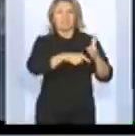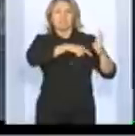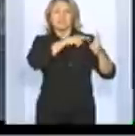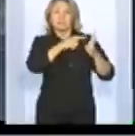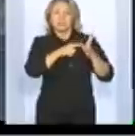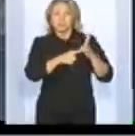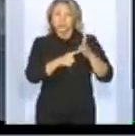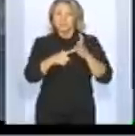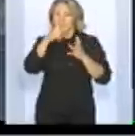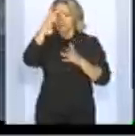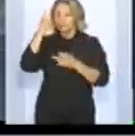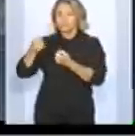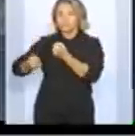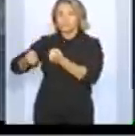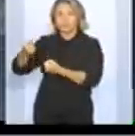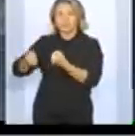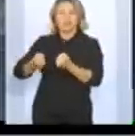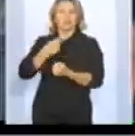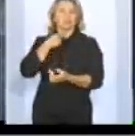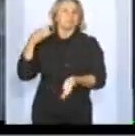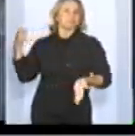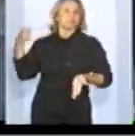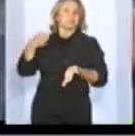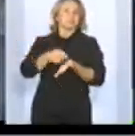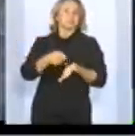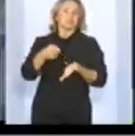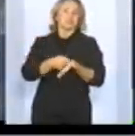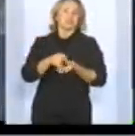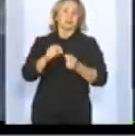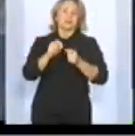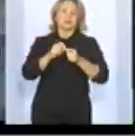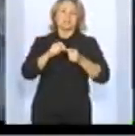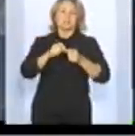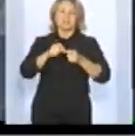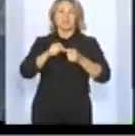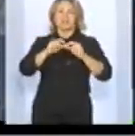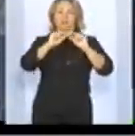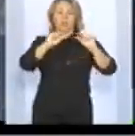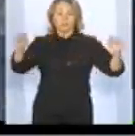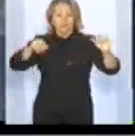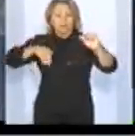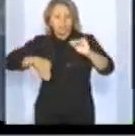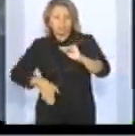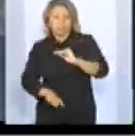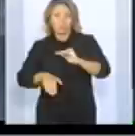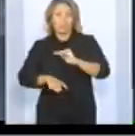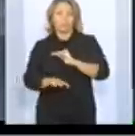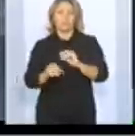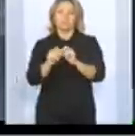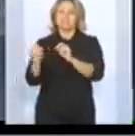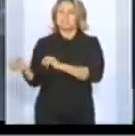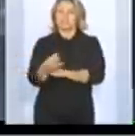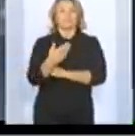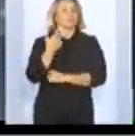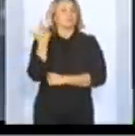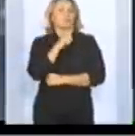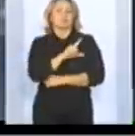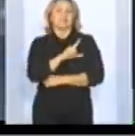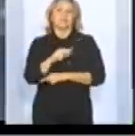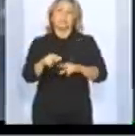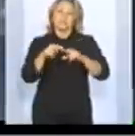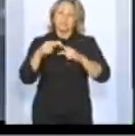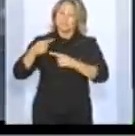cabo não teria condições de investir para fazer cabos subterrâneos ou para fazer novos dutos. Então, a